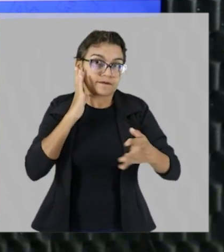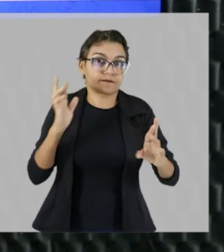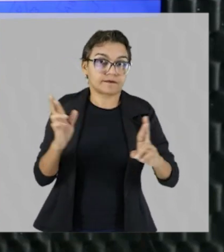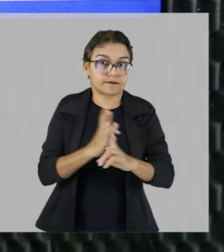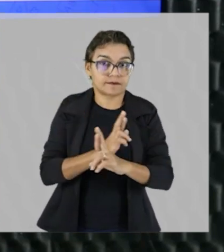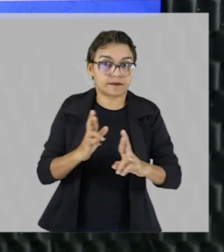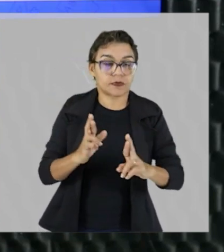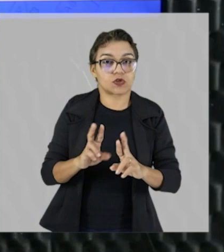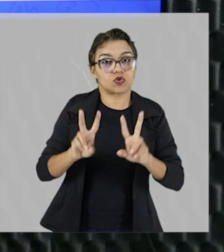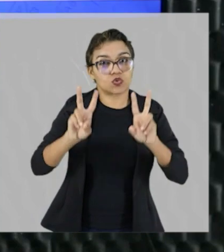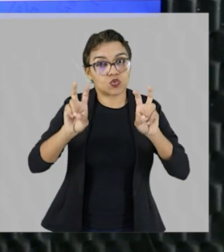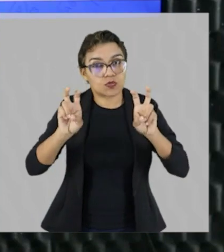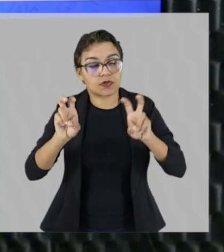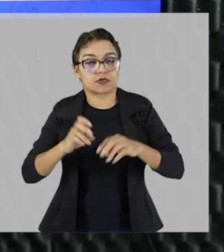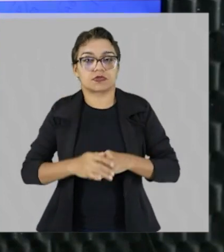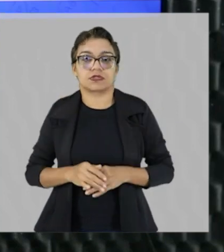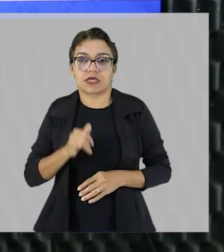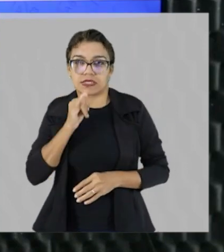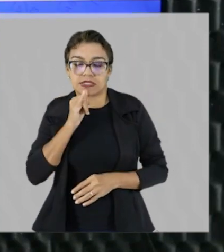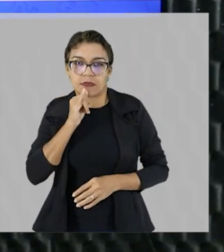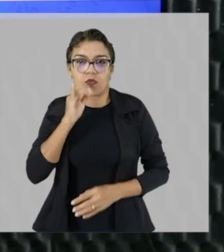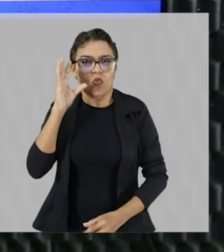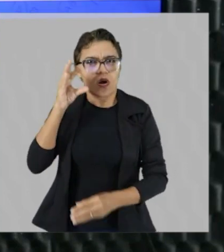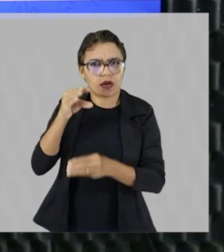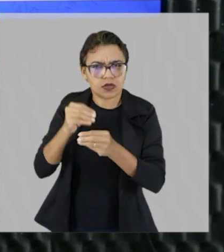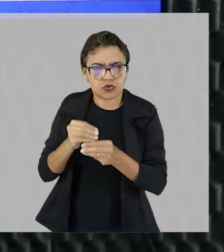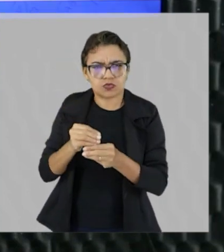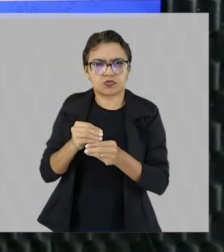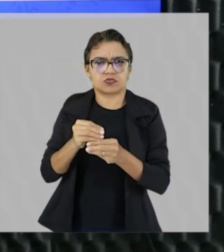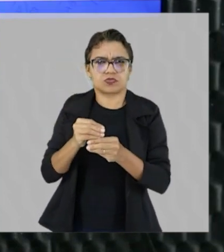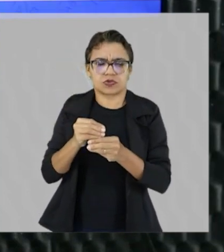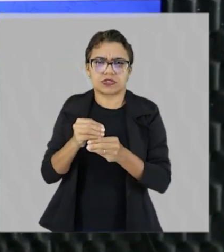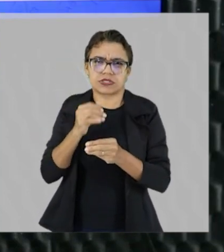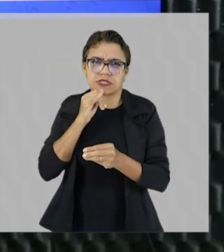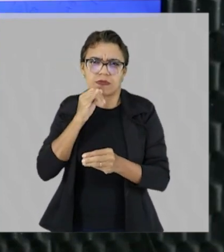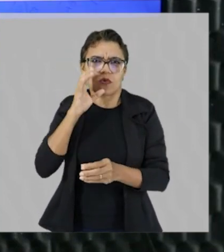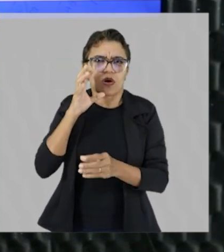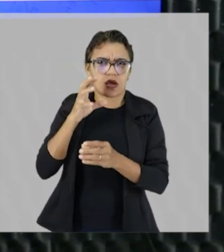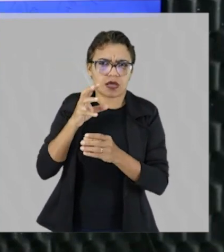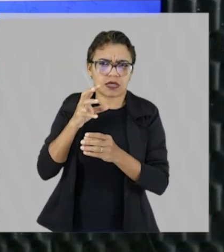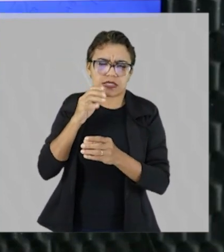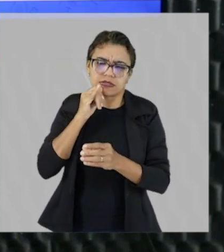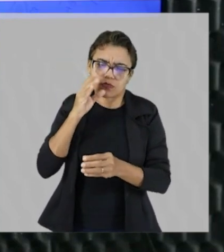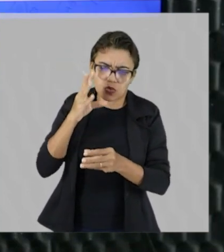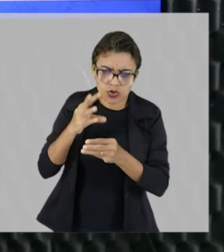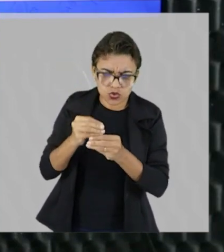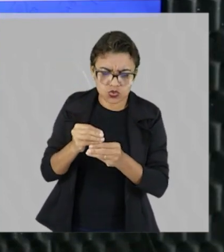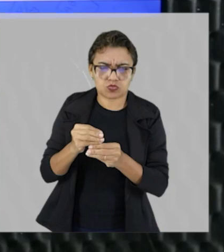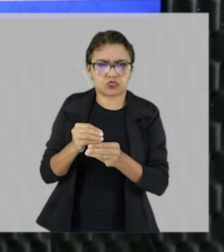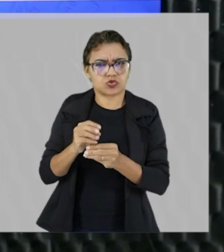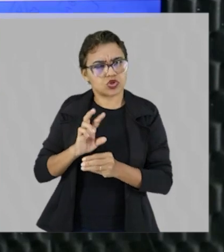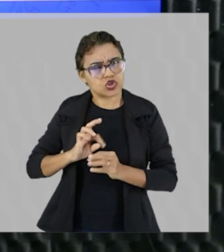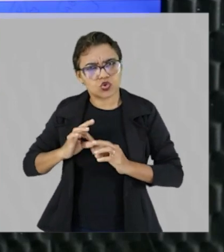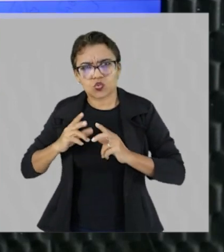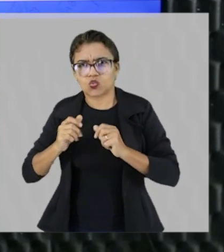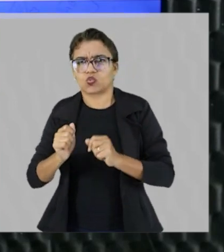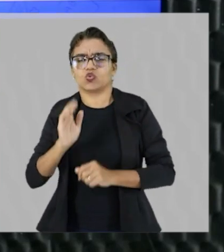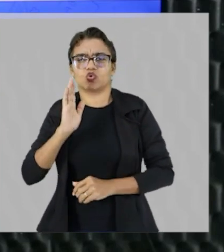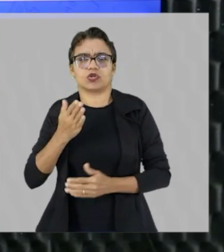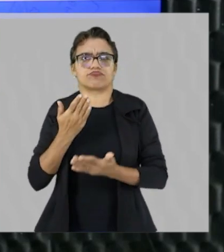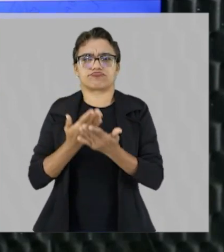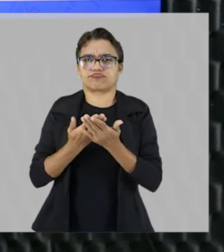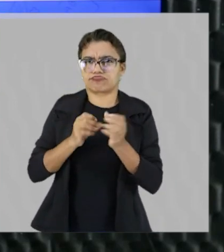ao assunto. Então, aqui eu tenho um resumo de tudo que a gente falou para trás, tá certo? Sobre uma